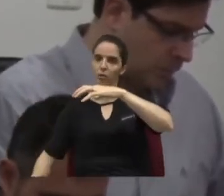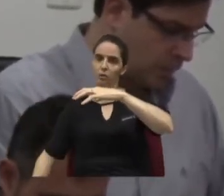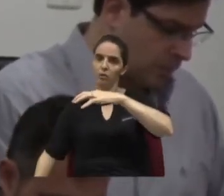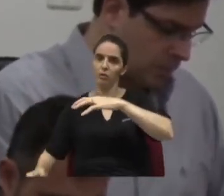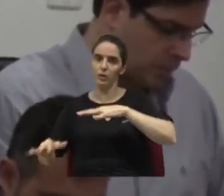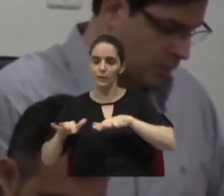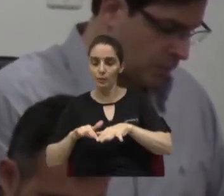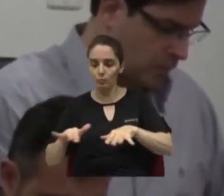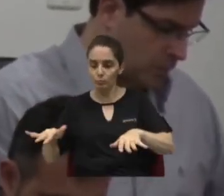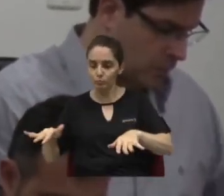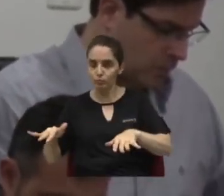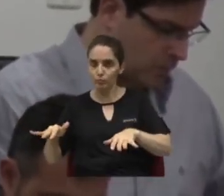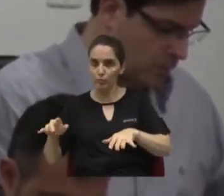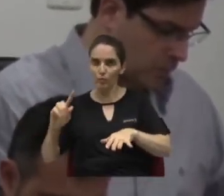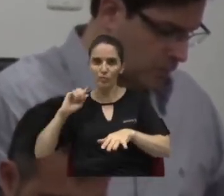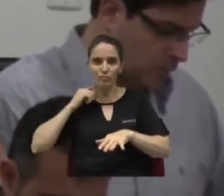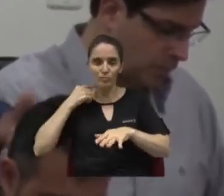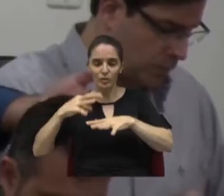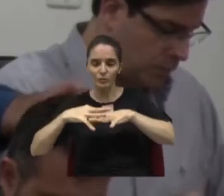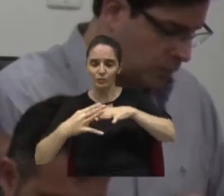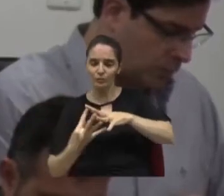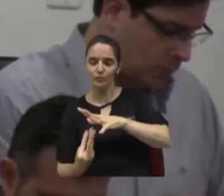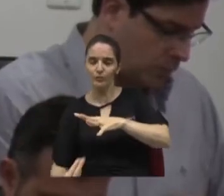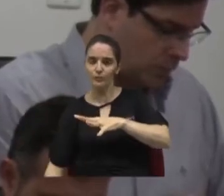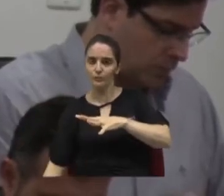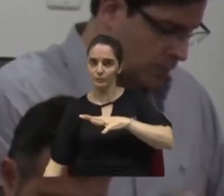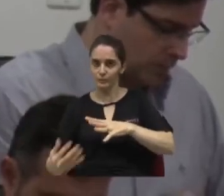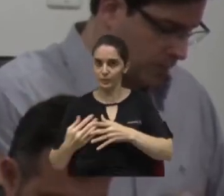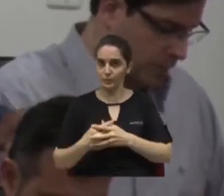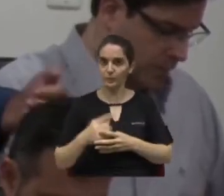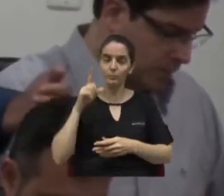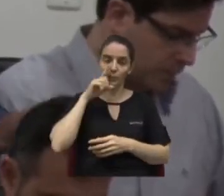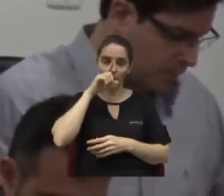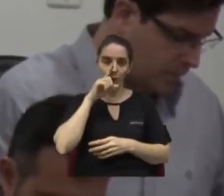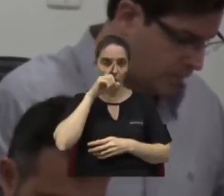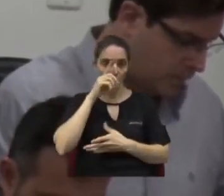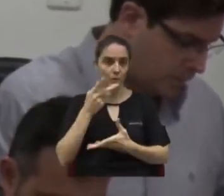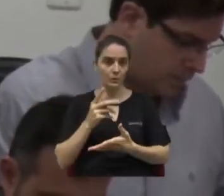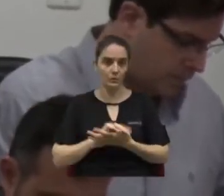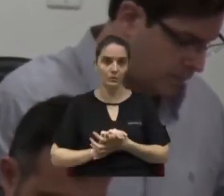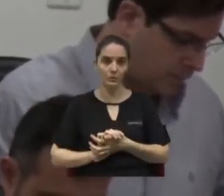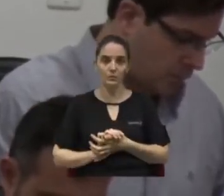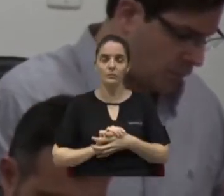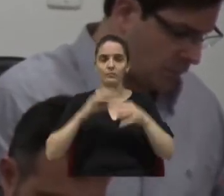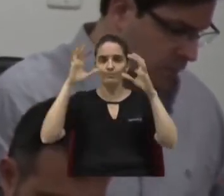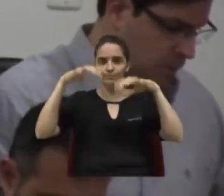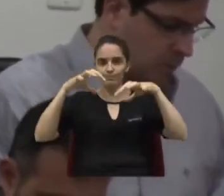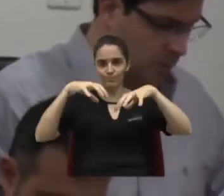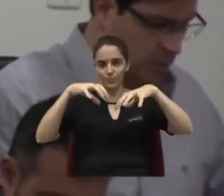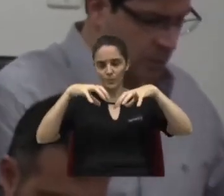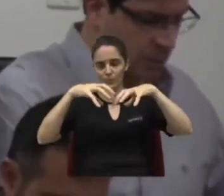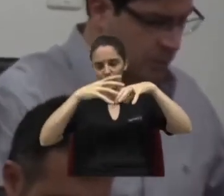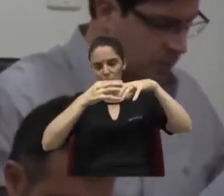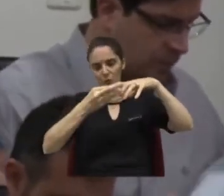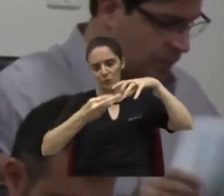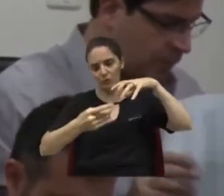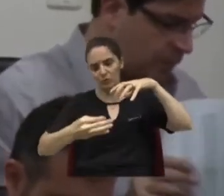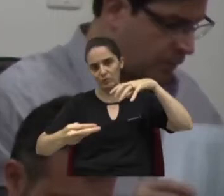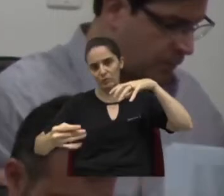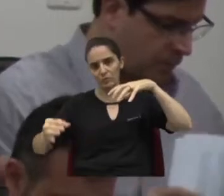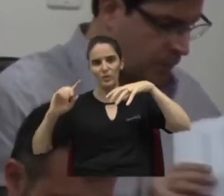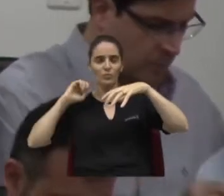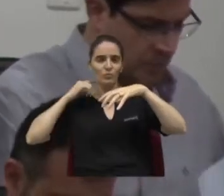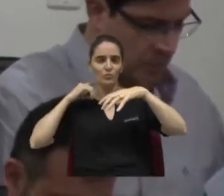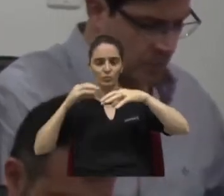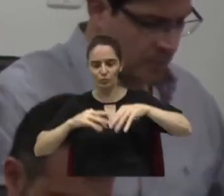mesmo, os lixos ficam espalhados e com a chuva, às vezes, correm tanto poluindo o